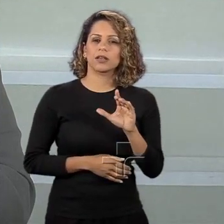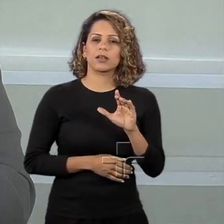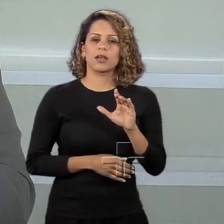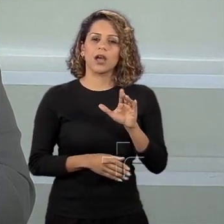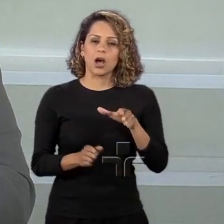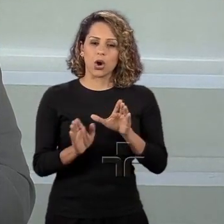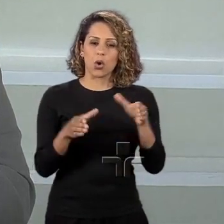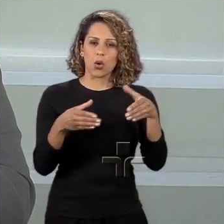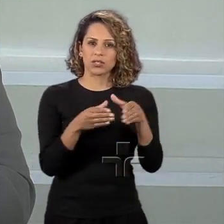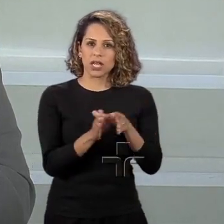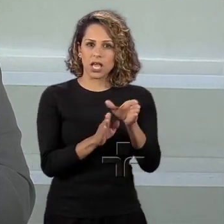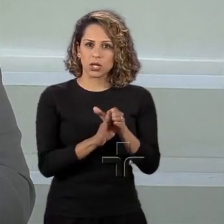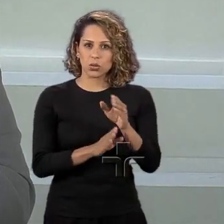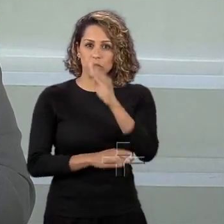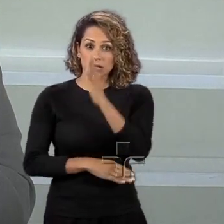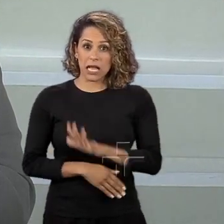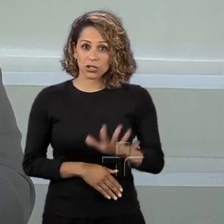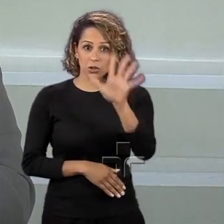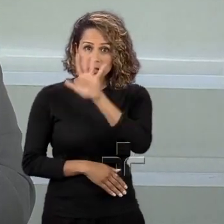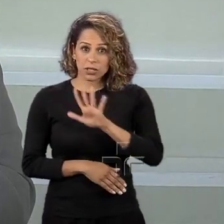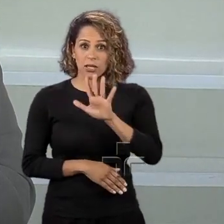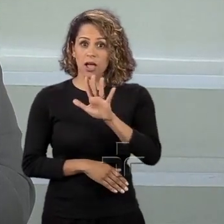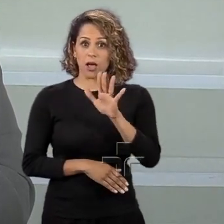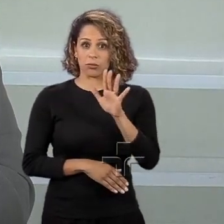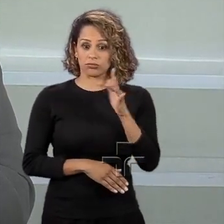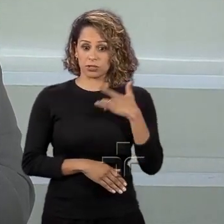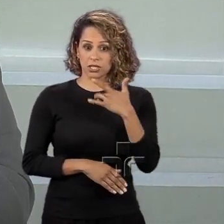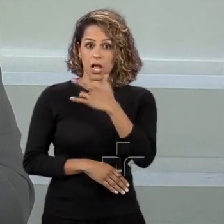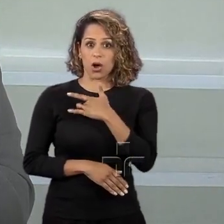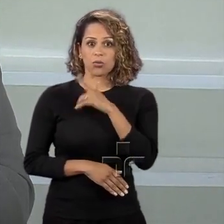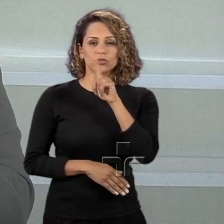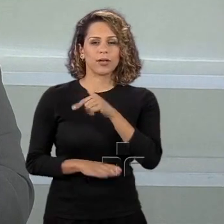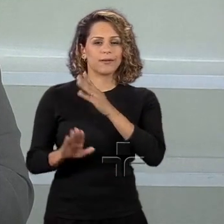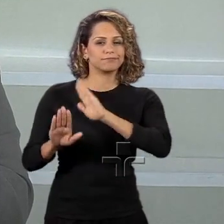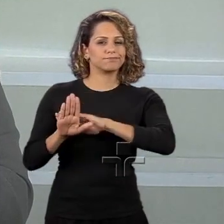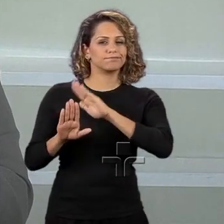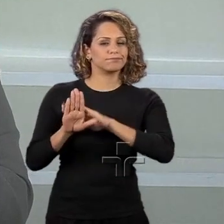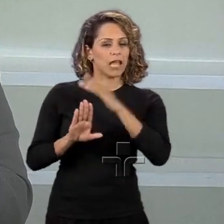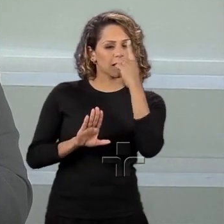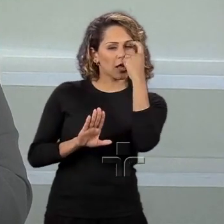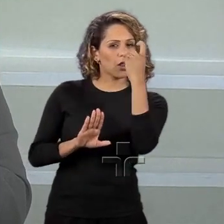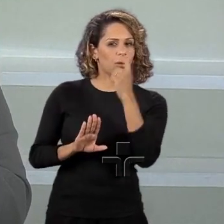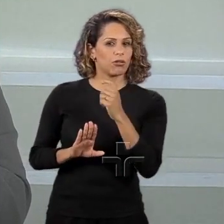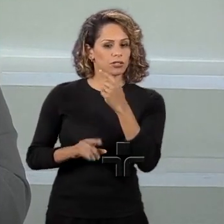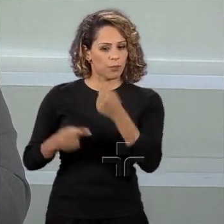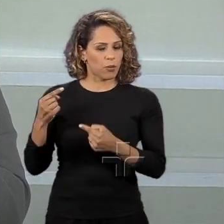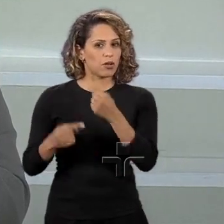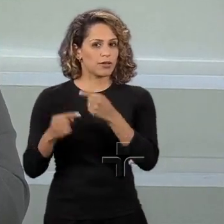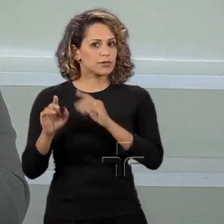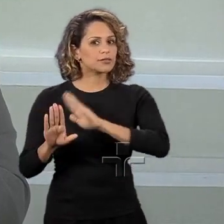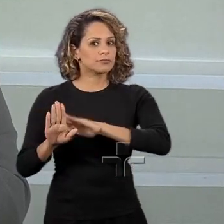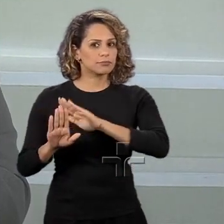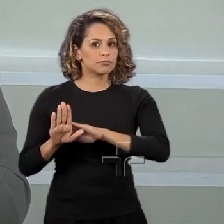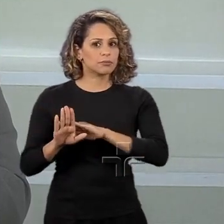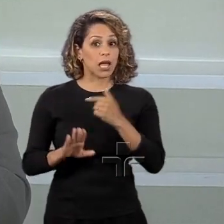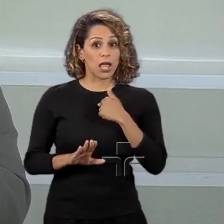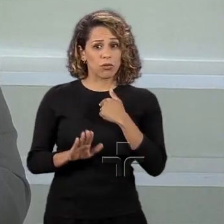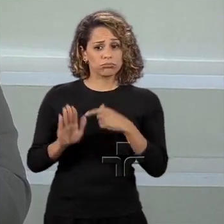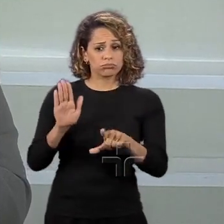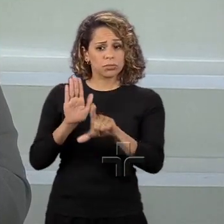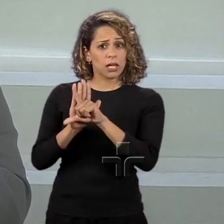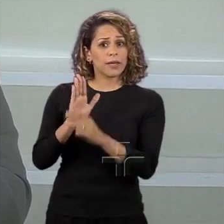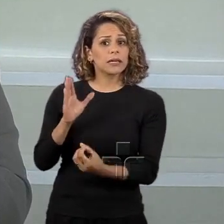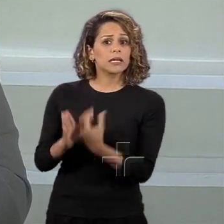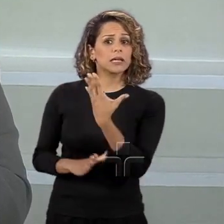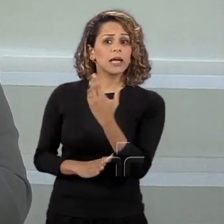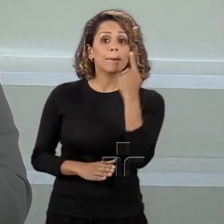foi ideológica e política. Quando eu fiz essa lei, foi pensando nos pacientes que estão com câncer e quem